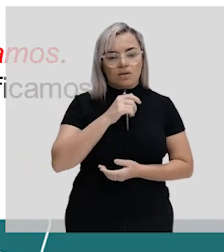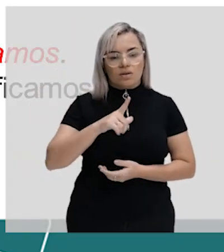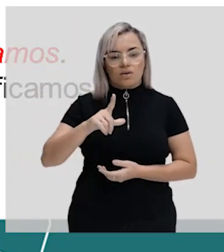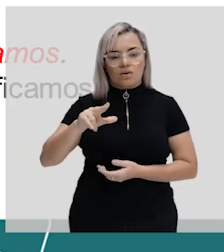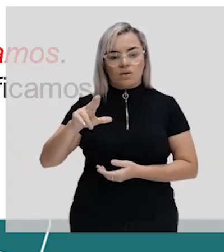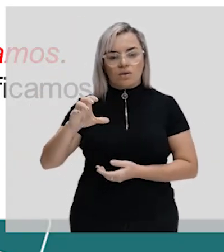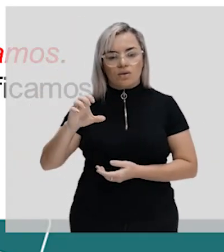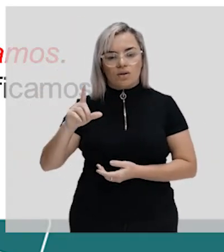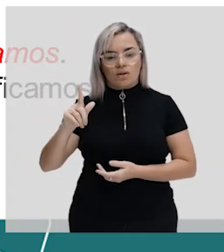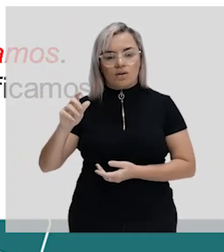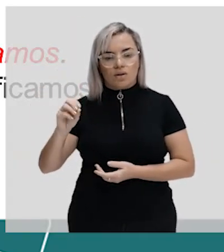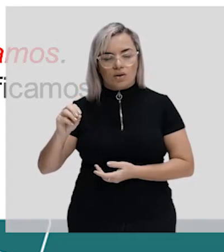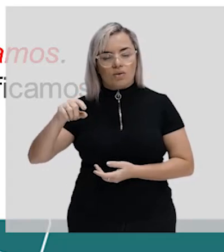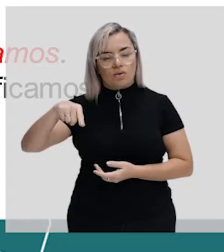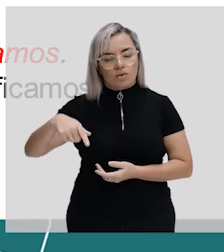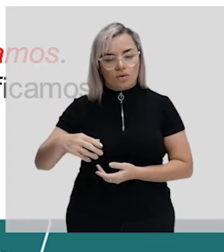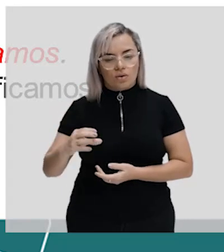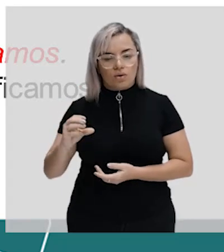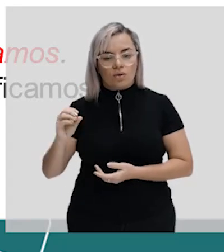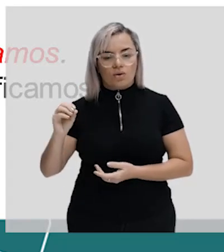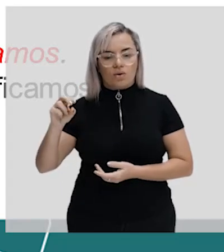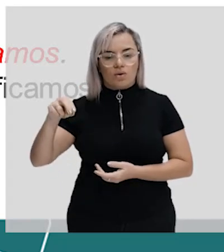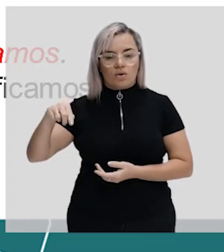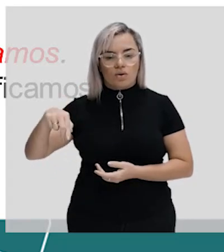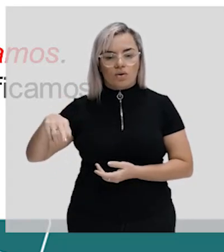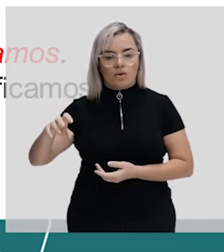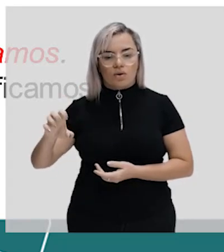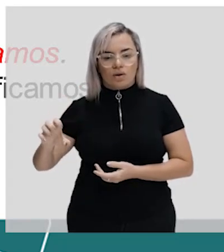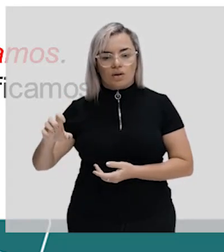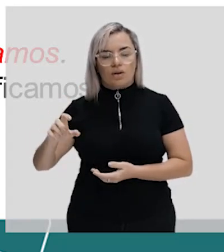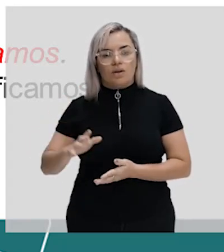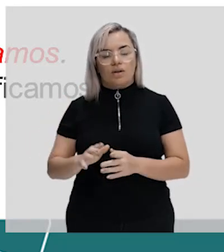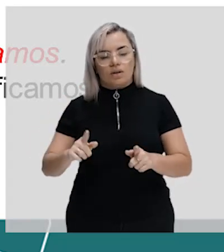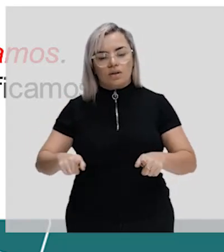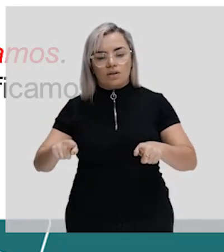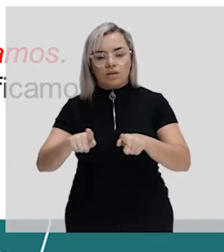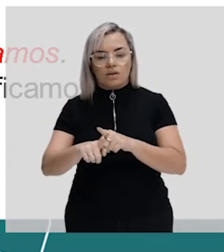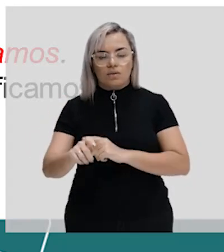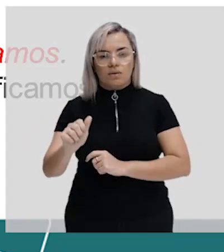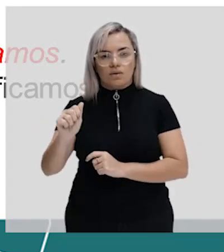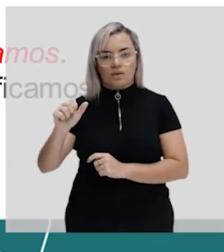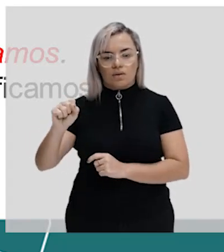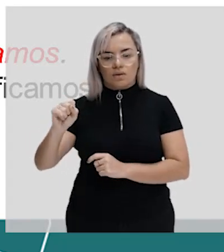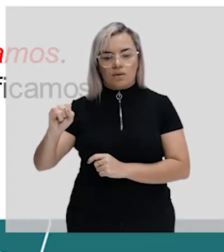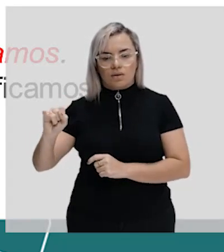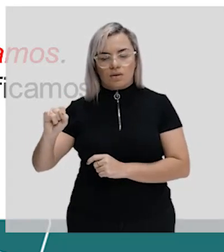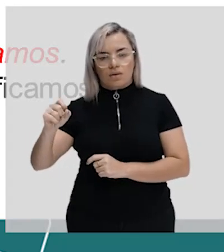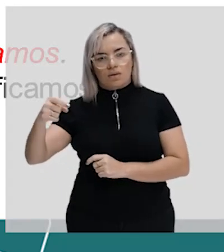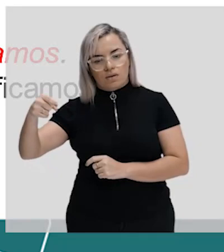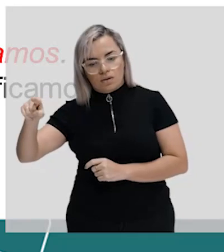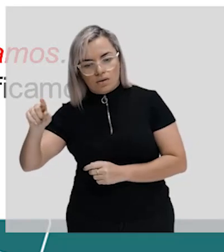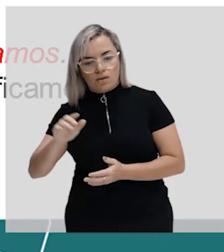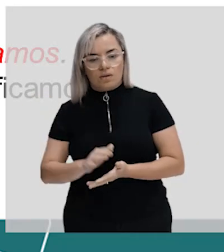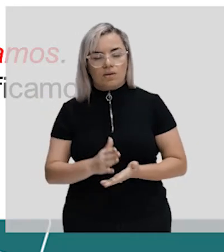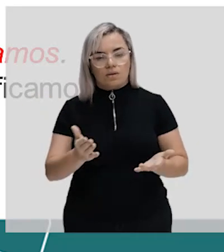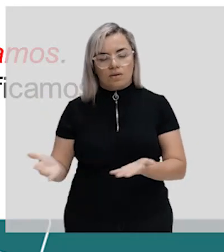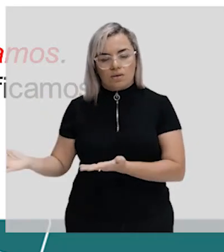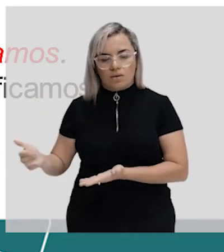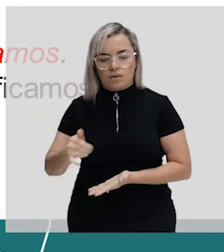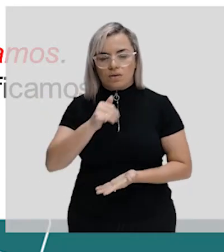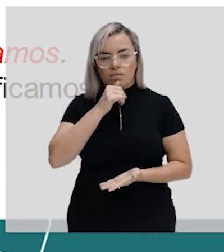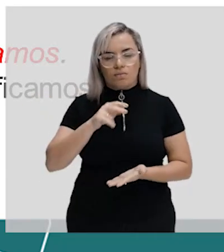que e assim. Eu trouxe como exemplo, no ganhamos el